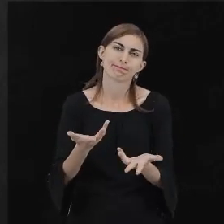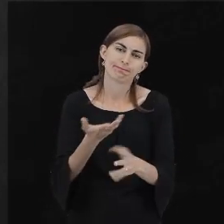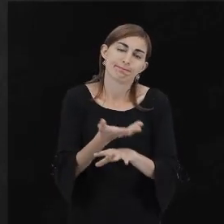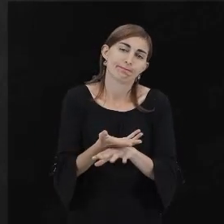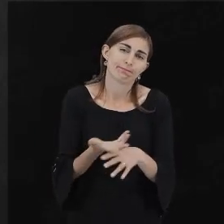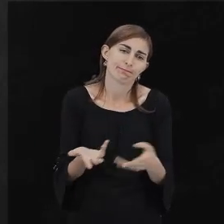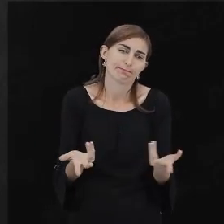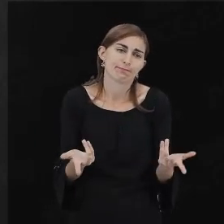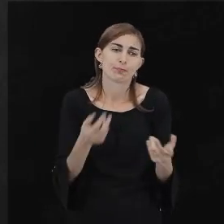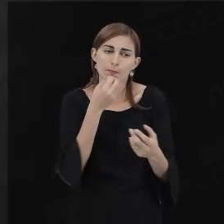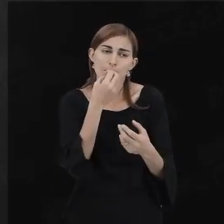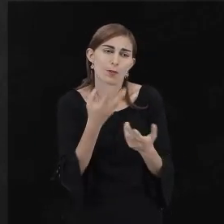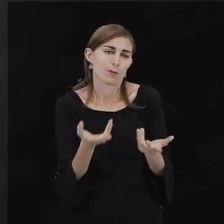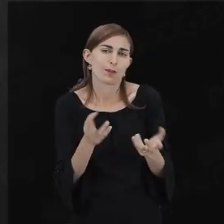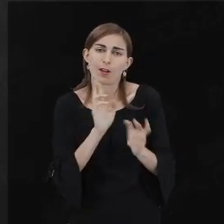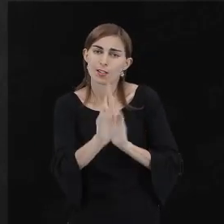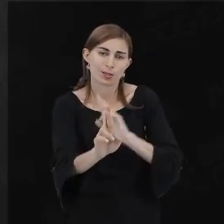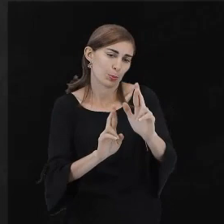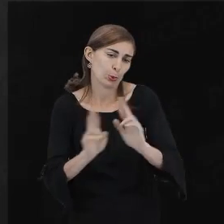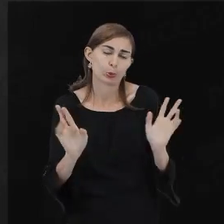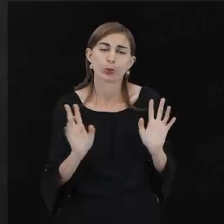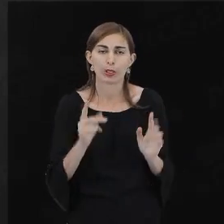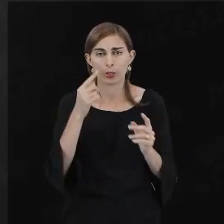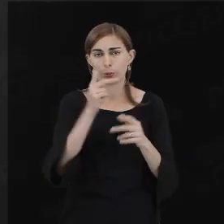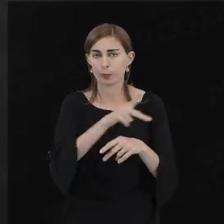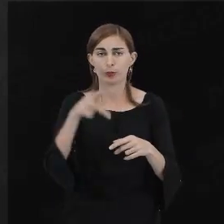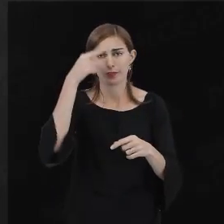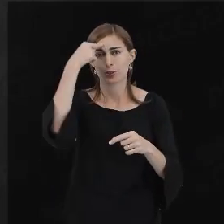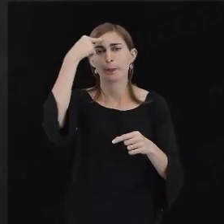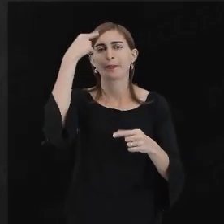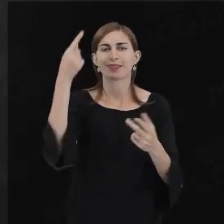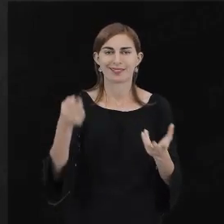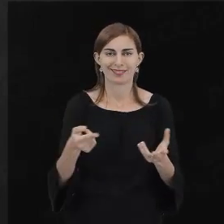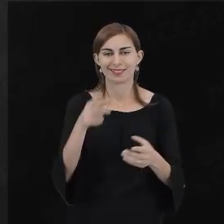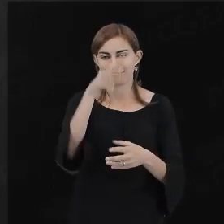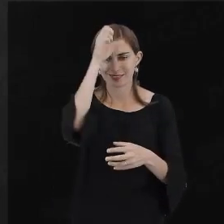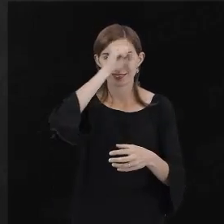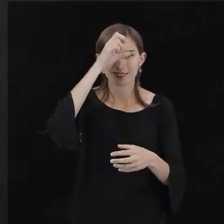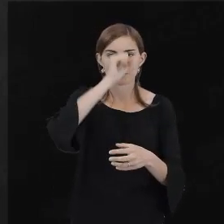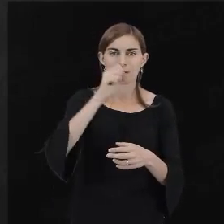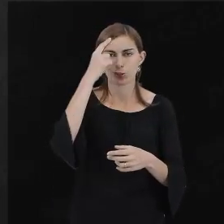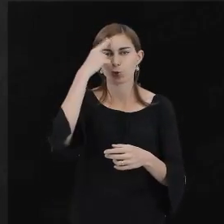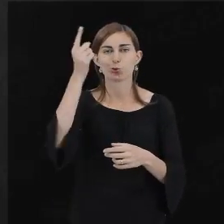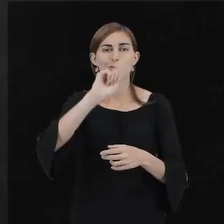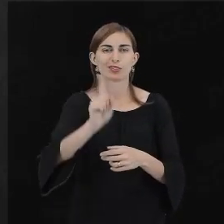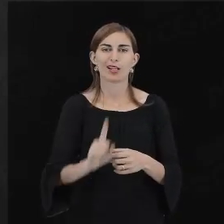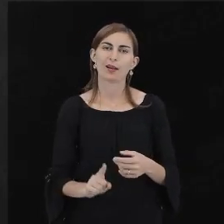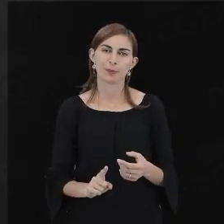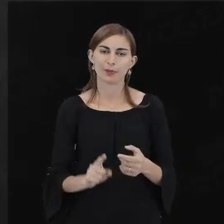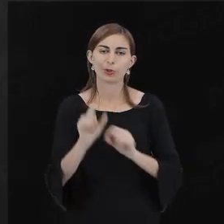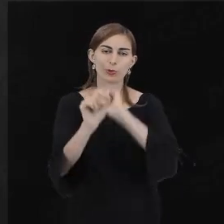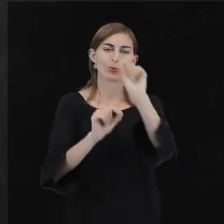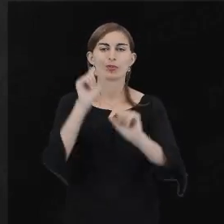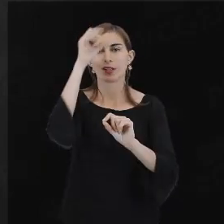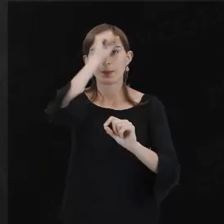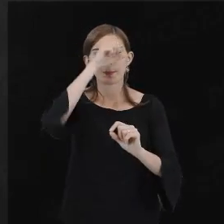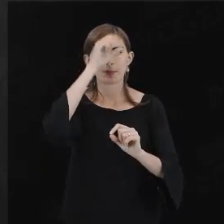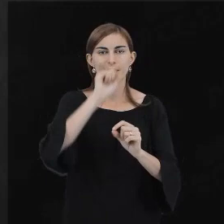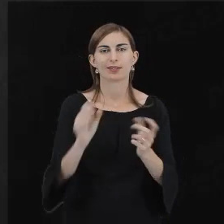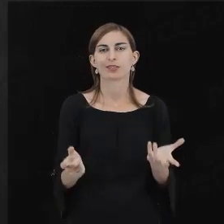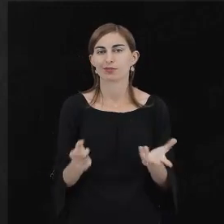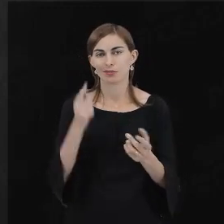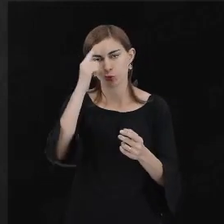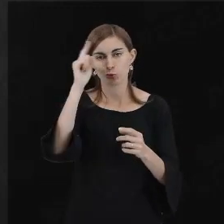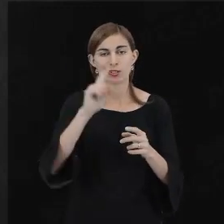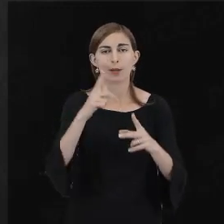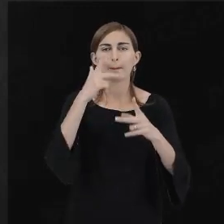corresponder ao que o professor imagina que ele aprendeu e ele não sabe nem sequer o que aprendeu, né? Já que ele se sente numa cadeira elétrica, né? Para